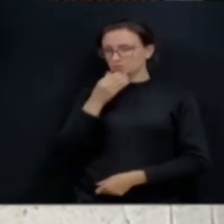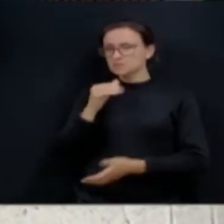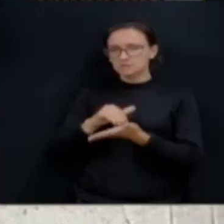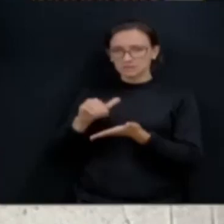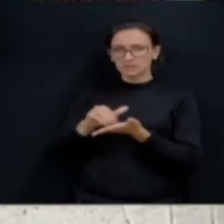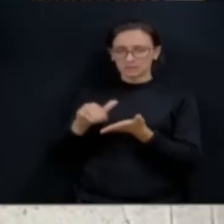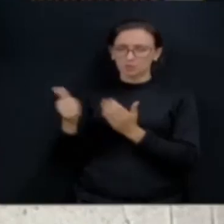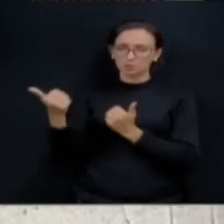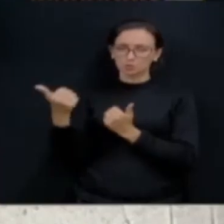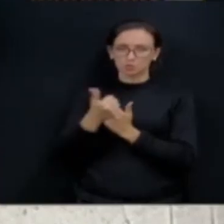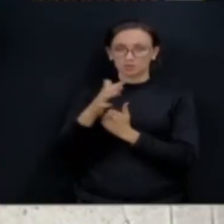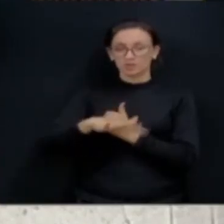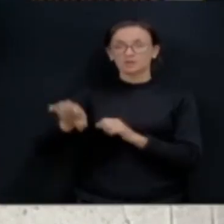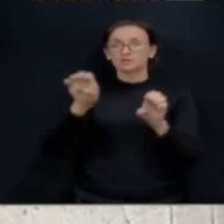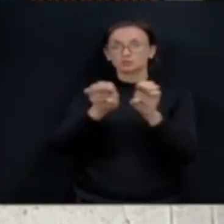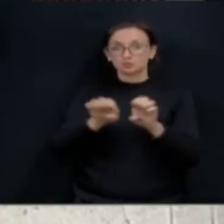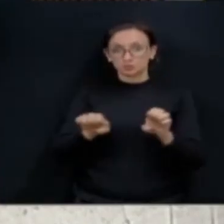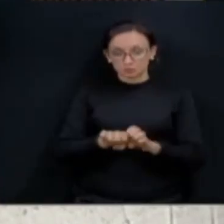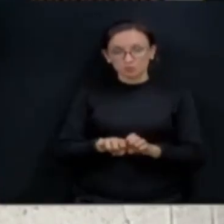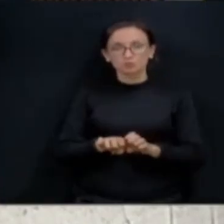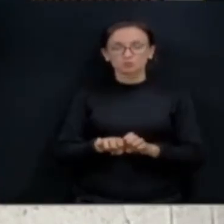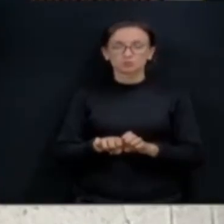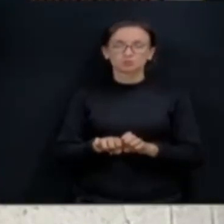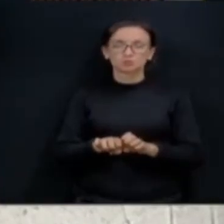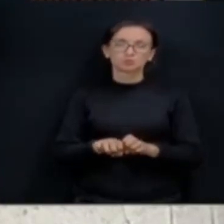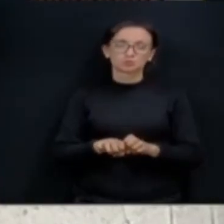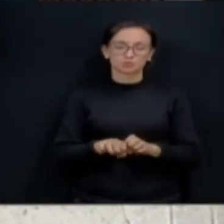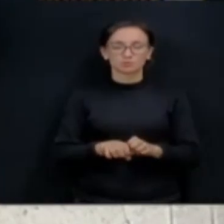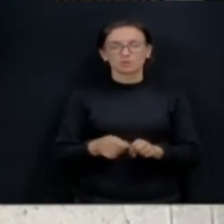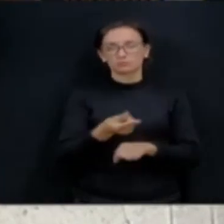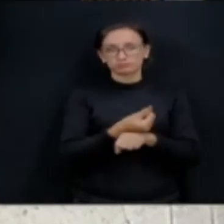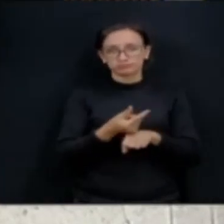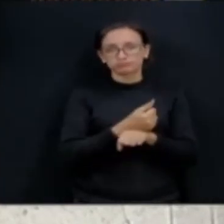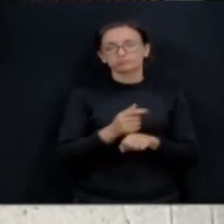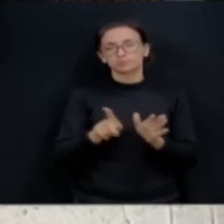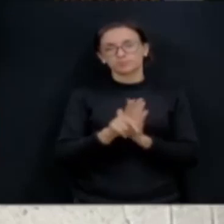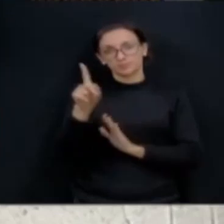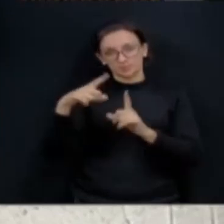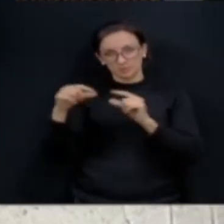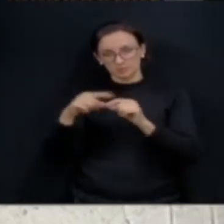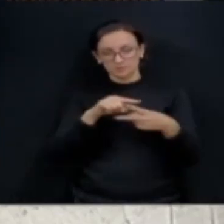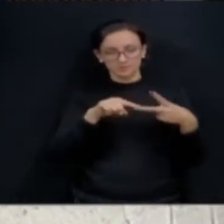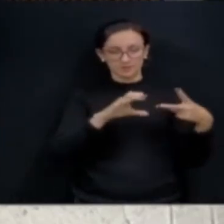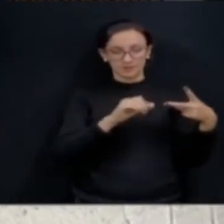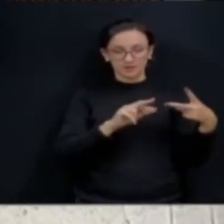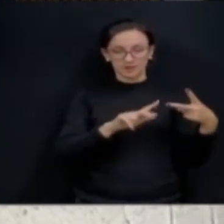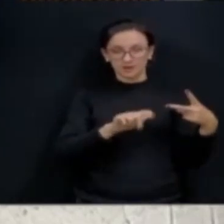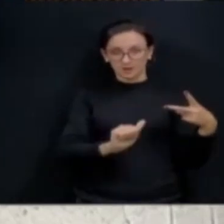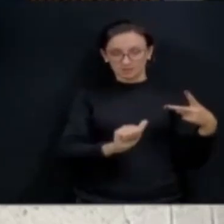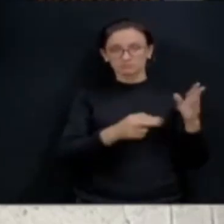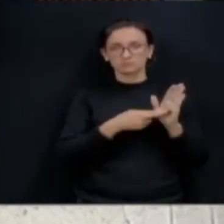de Infraestrutura do Tribunal de Contas da União, junto com a Laura, que é a diretora, e a Carla, que representa o gabinete do